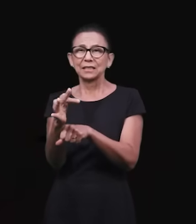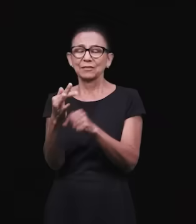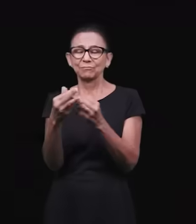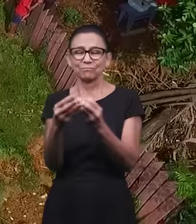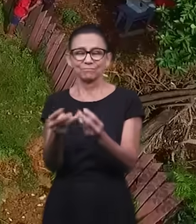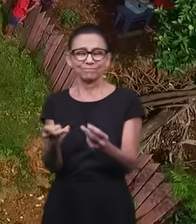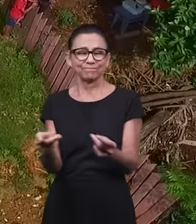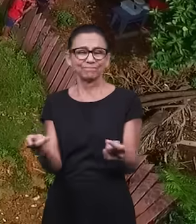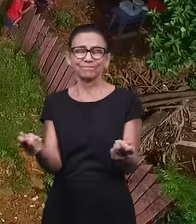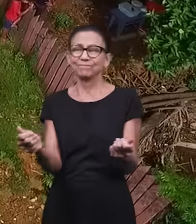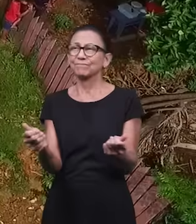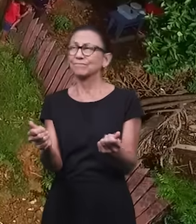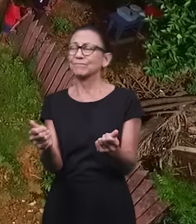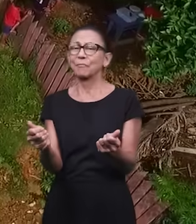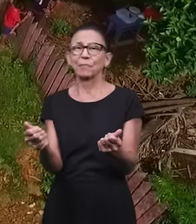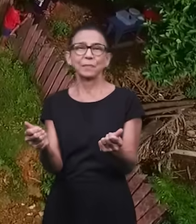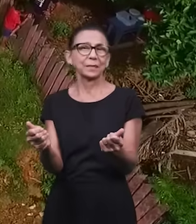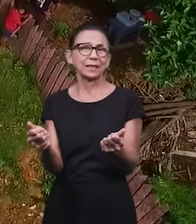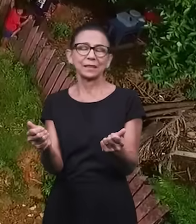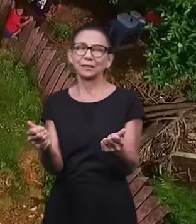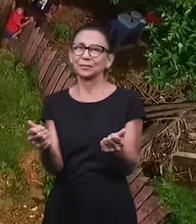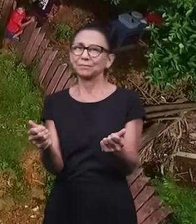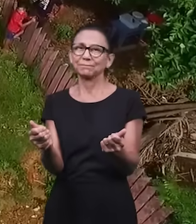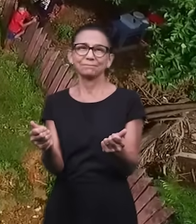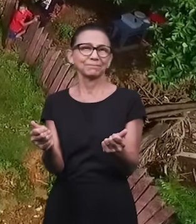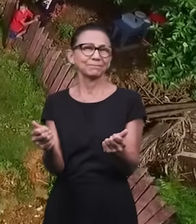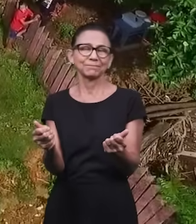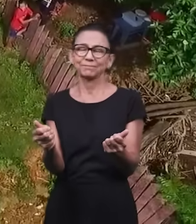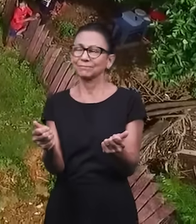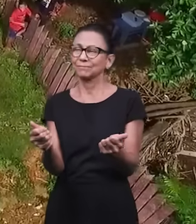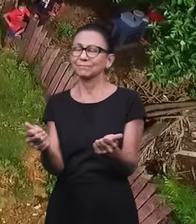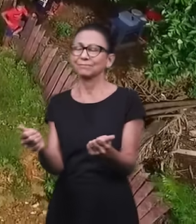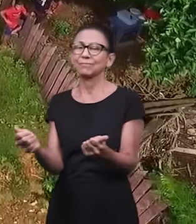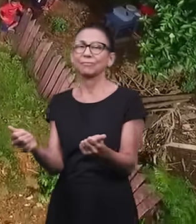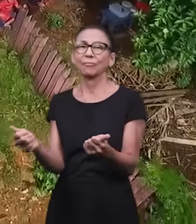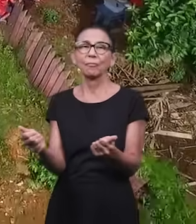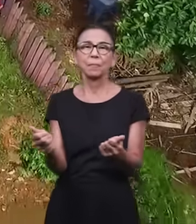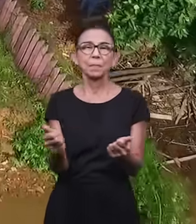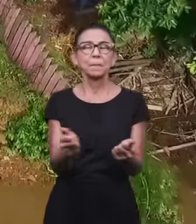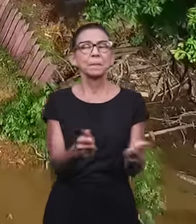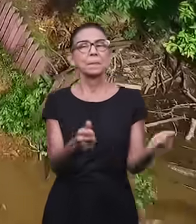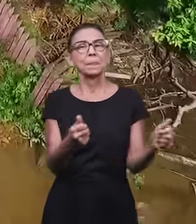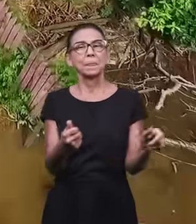Deus. Vai depressa lhes